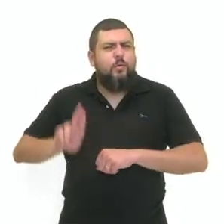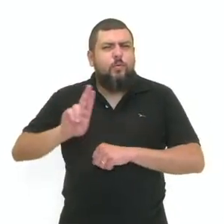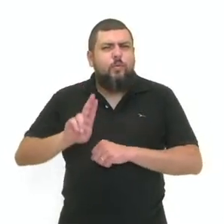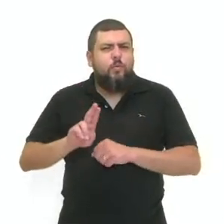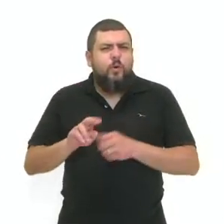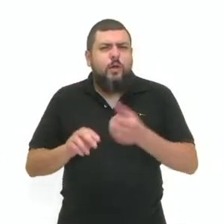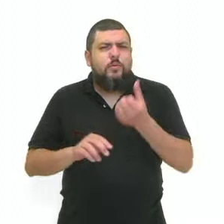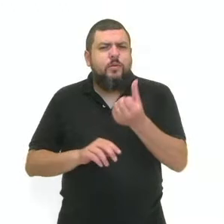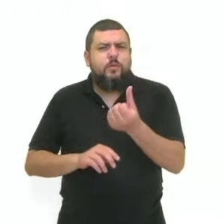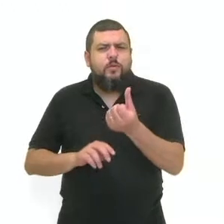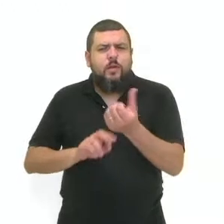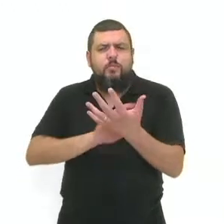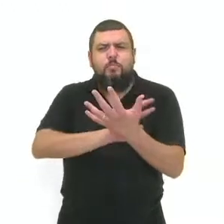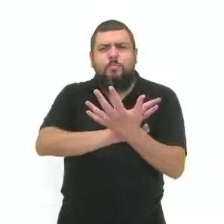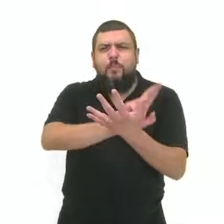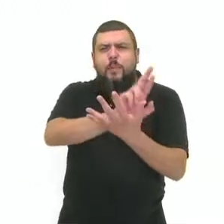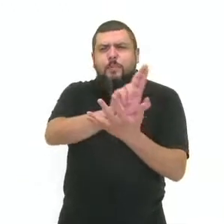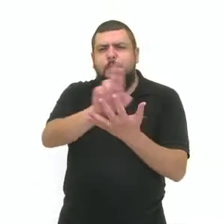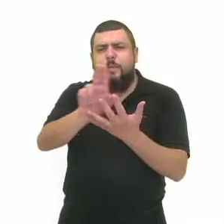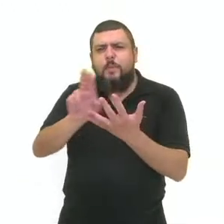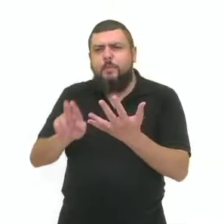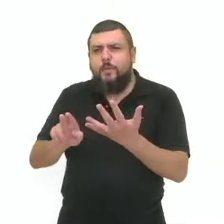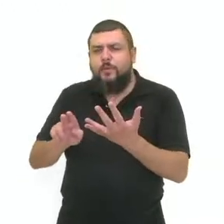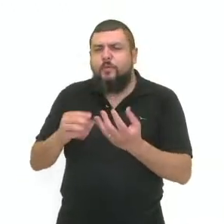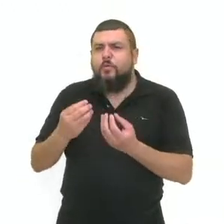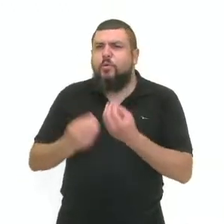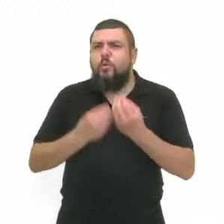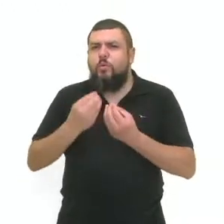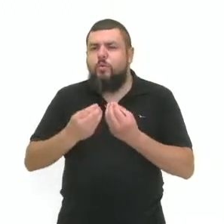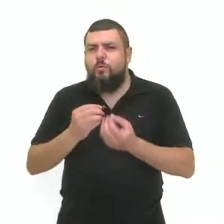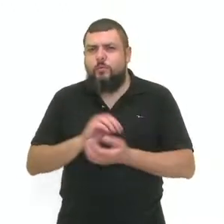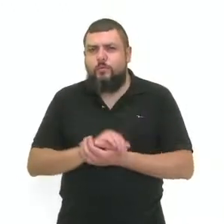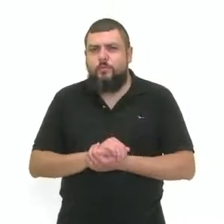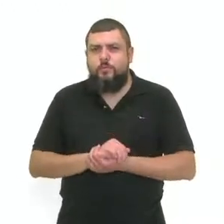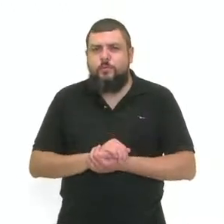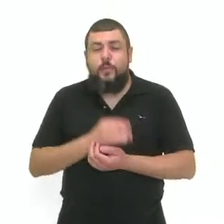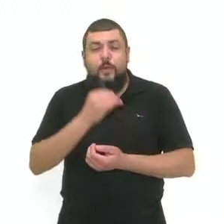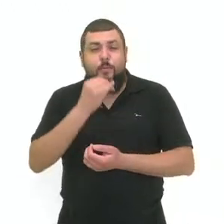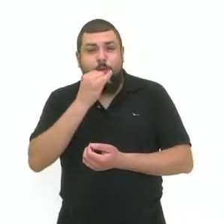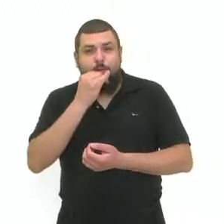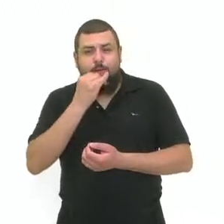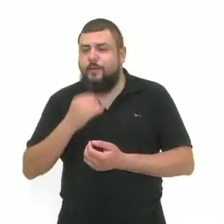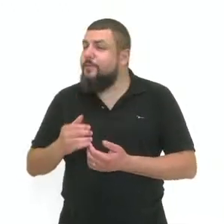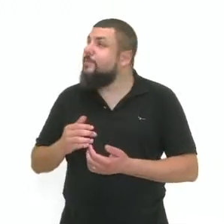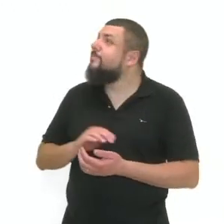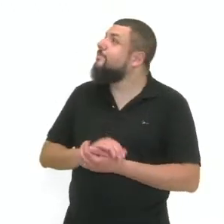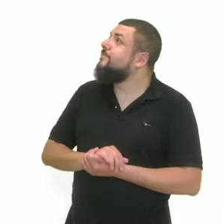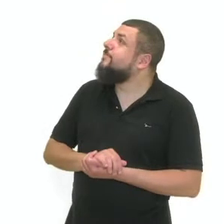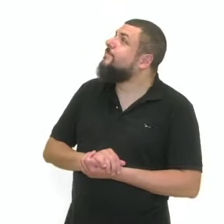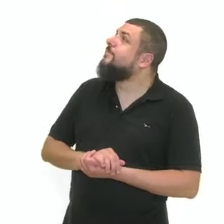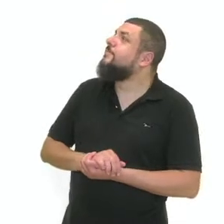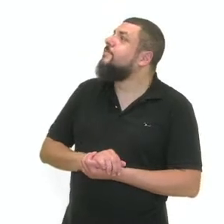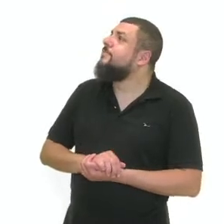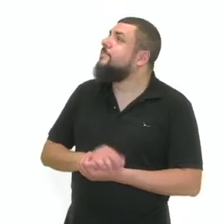vai verificar são sorteadas seis dezenas por exemplo 45/51